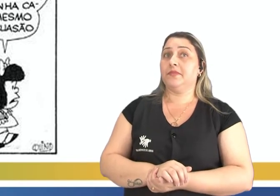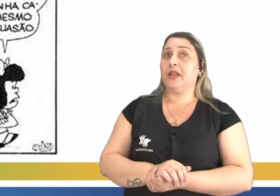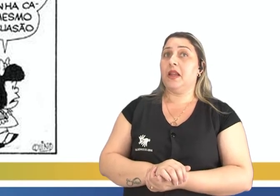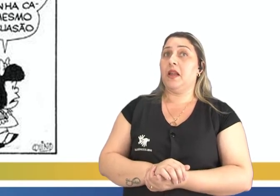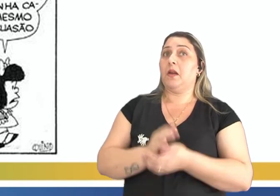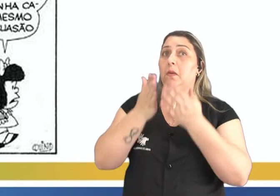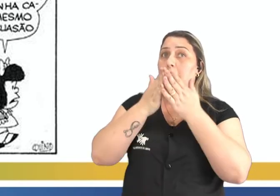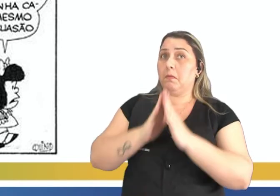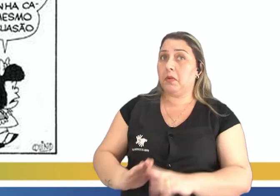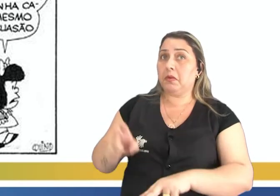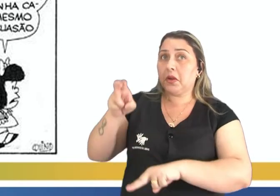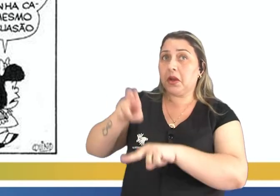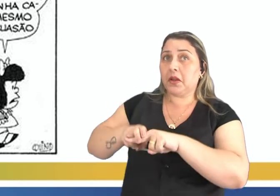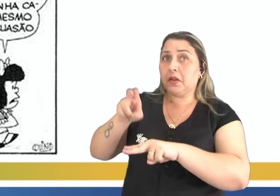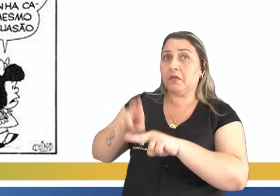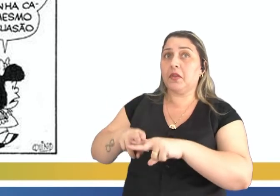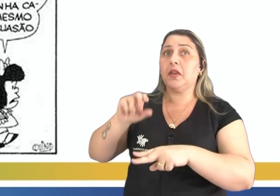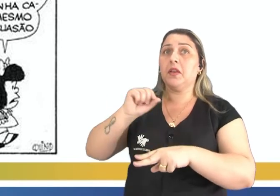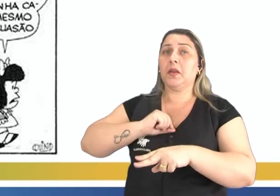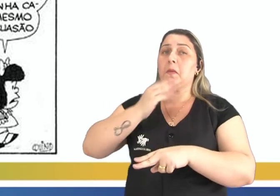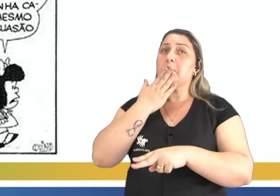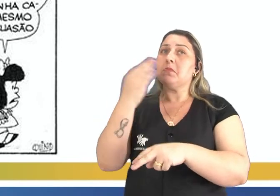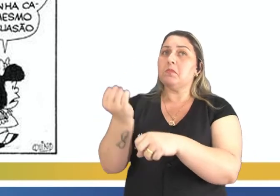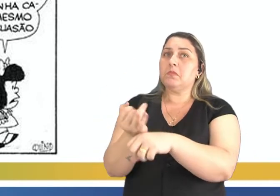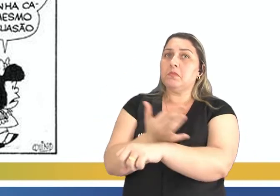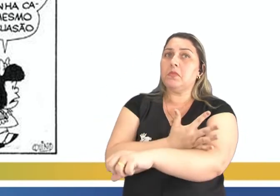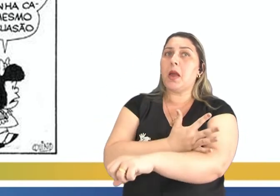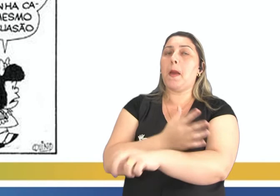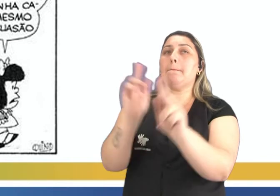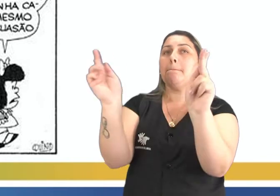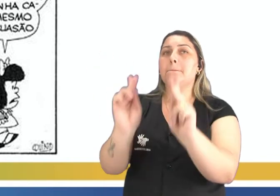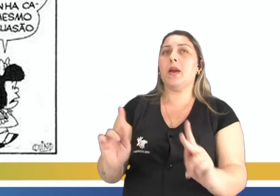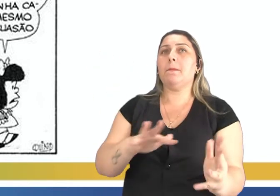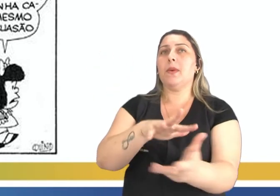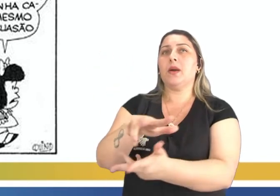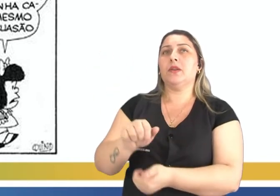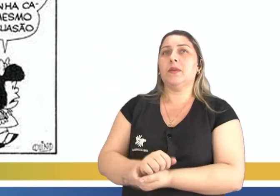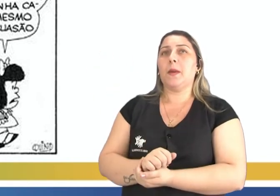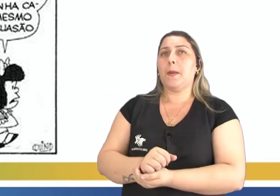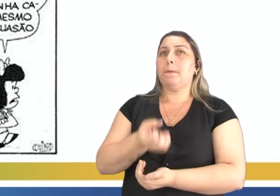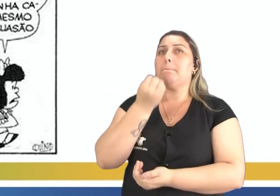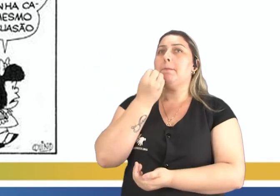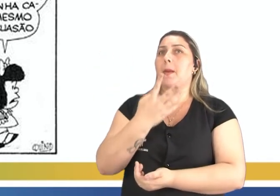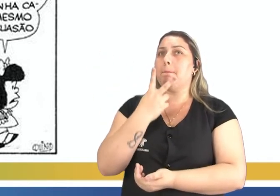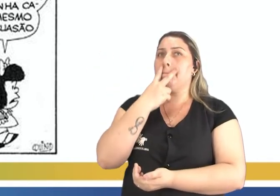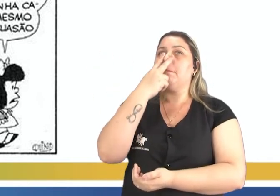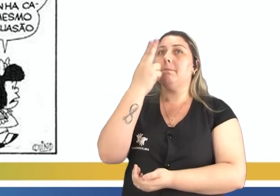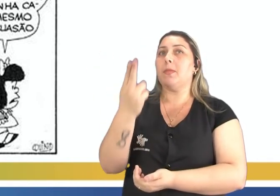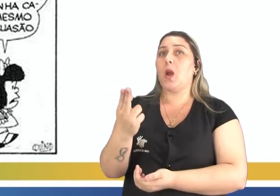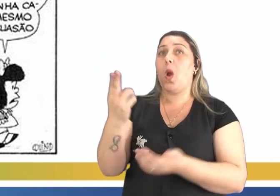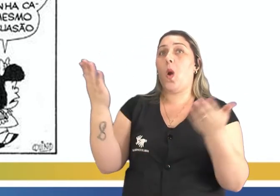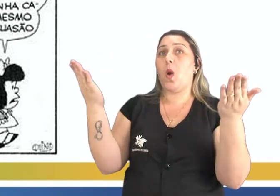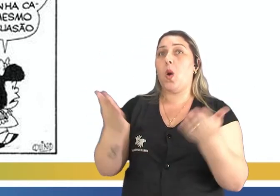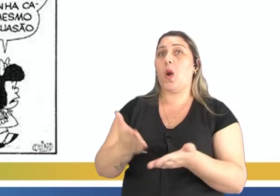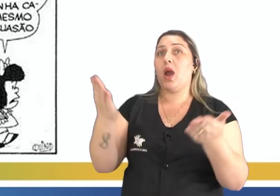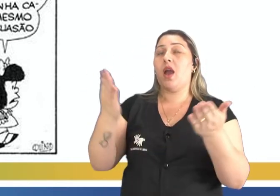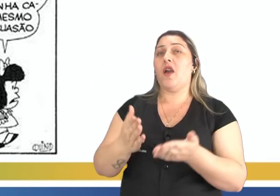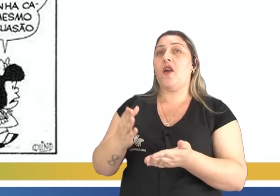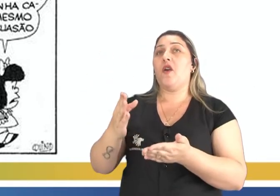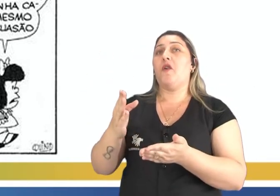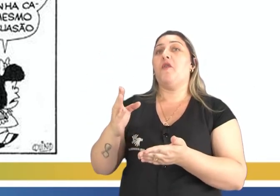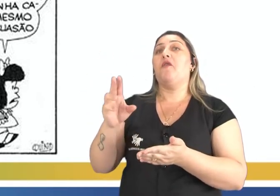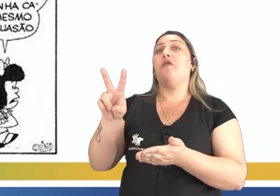desta humilde cadeirinha faço um apelo emocionado pela paz mundial. Bem, parece que hoje em dia